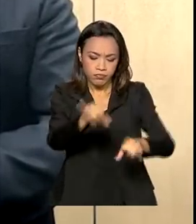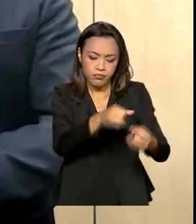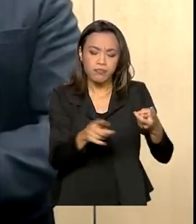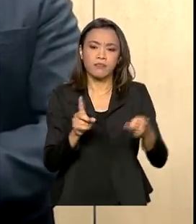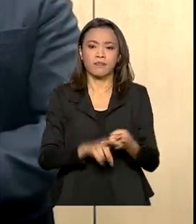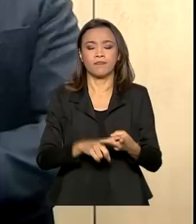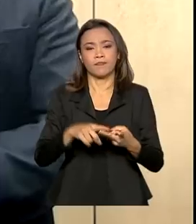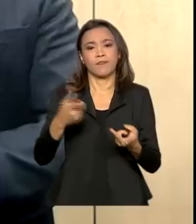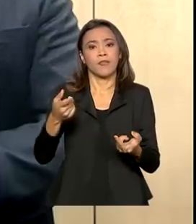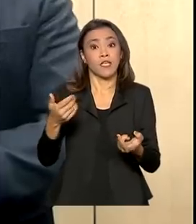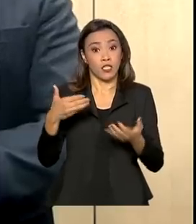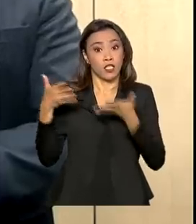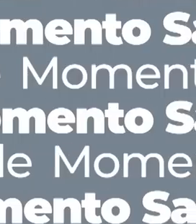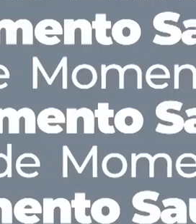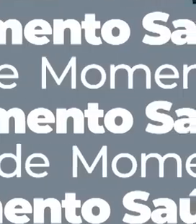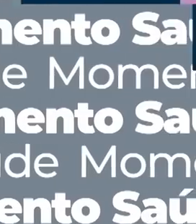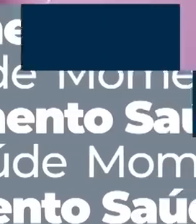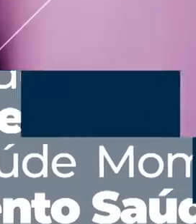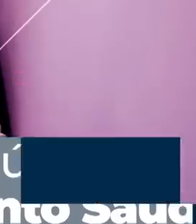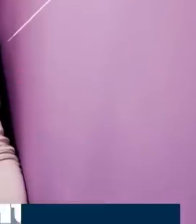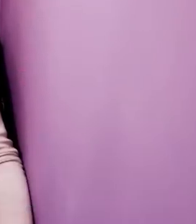aeroportos ou nos postos.